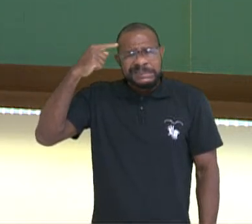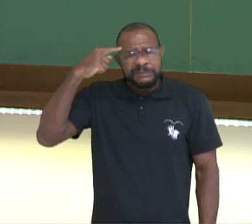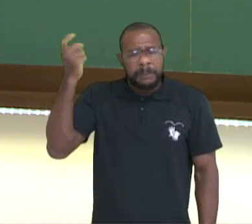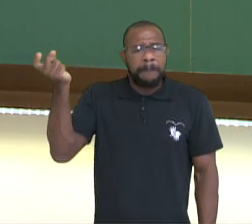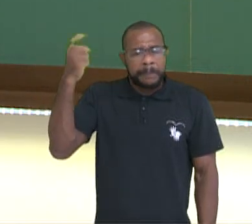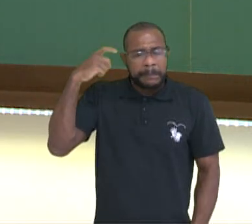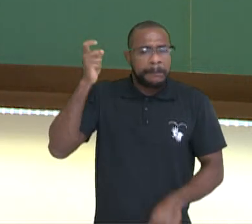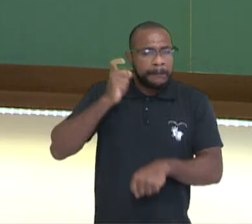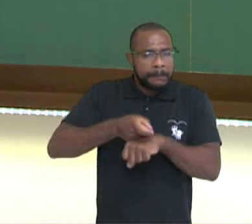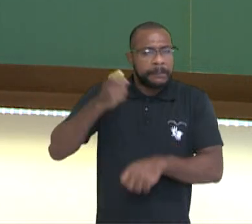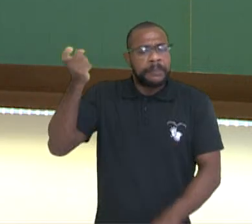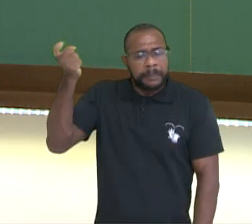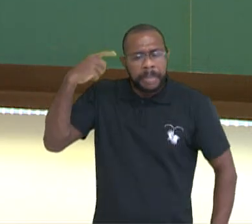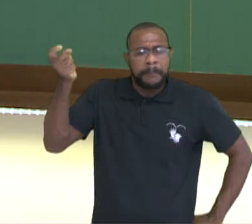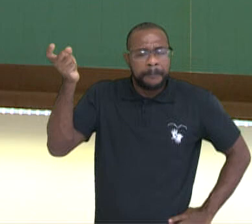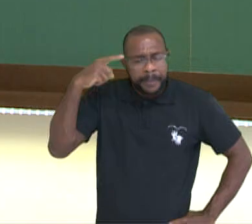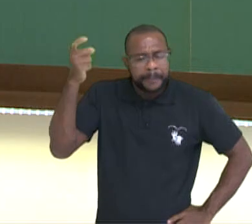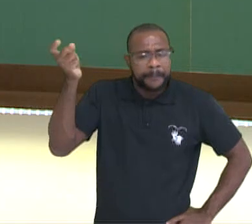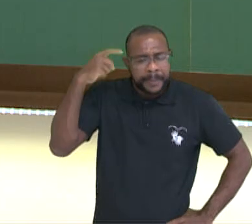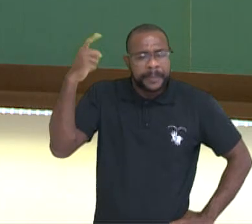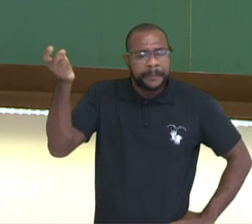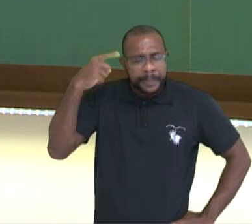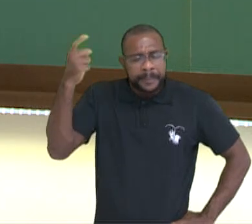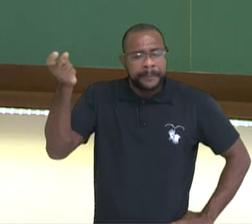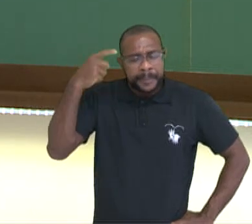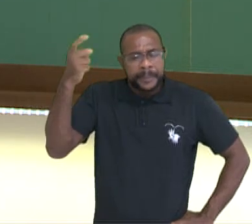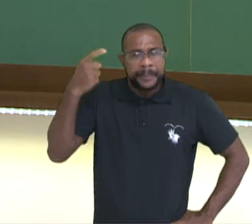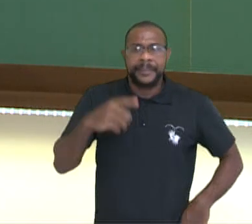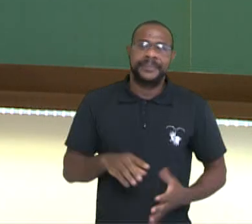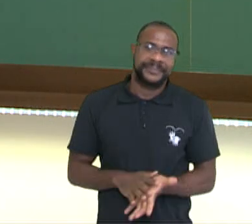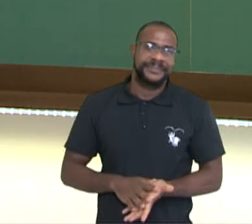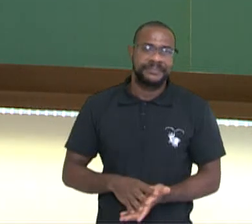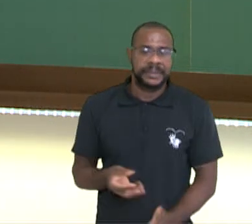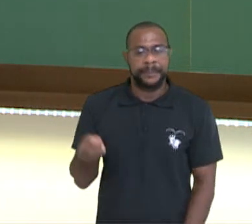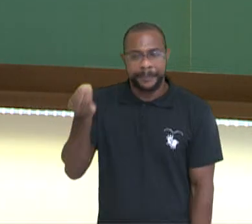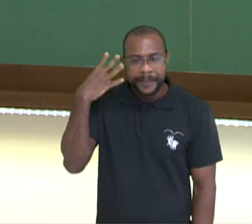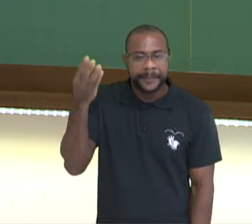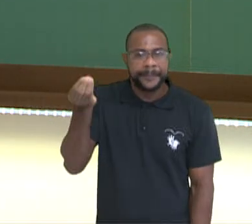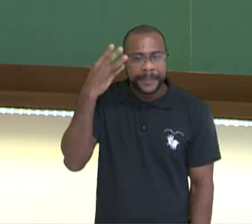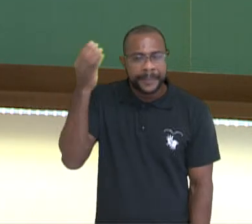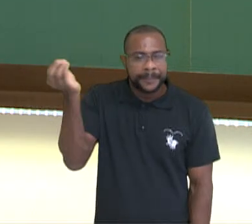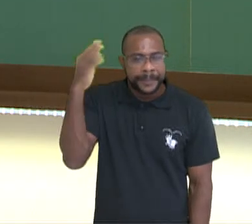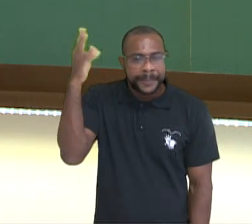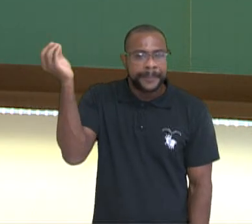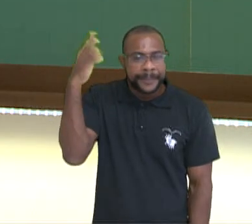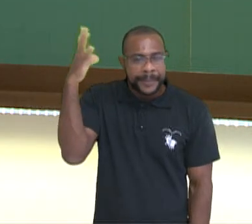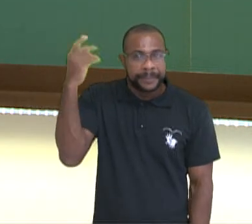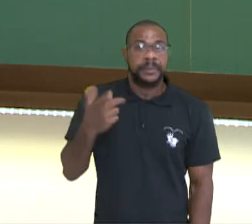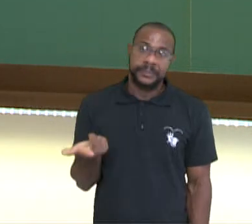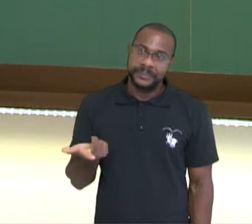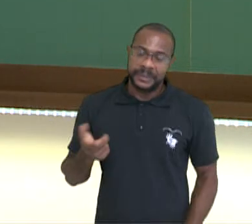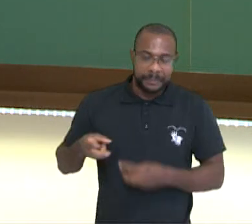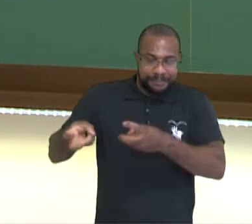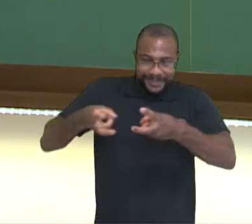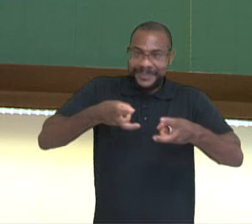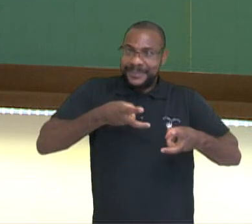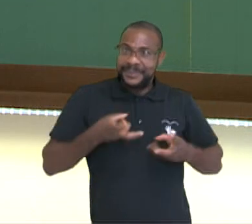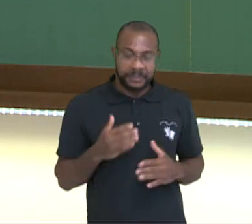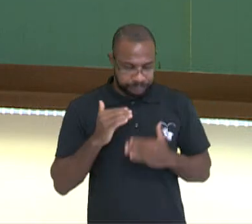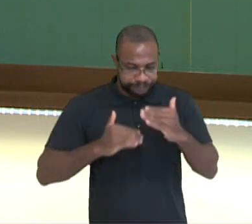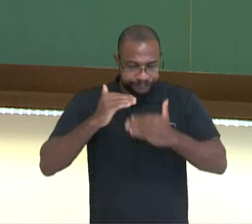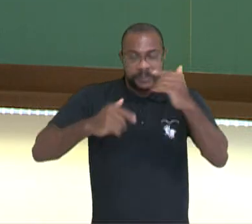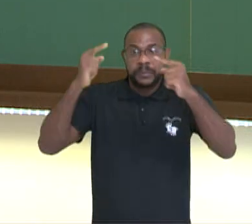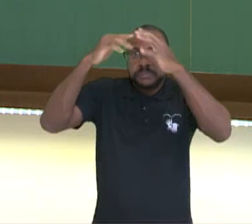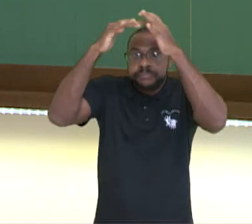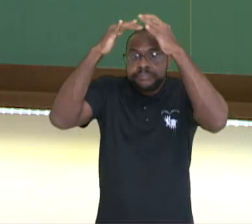a filosofia desenvolva o conhecimento e, principalmente, desenvolva a perspectiva intelectual,